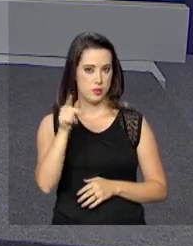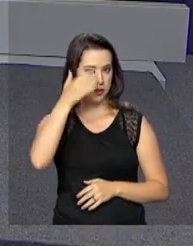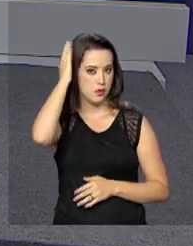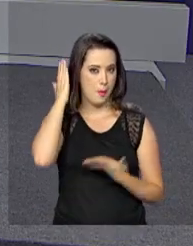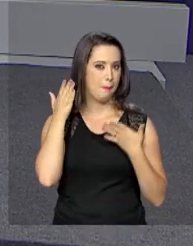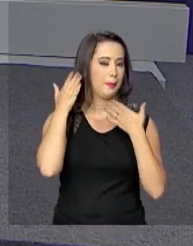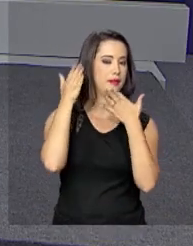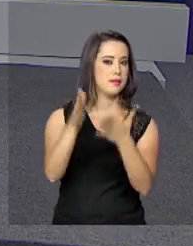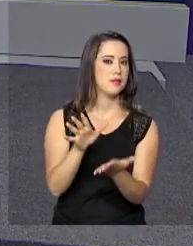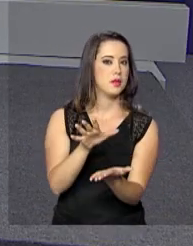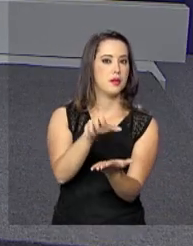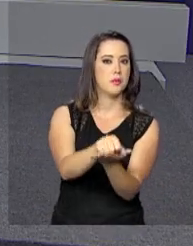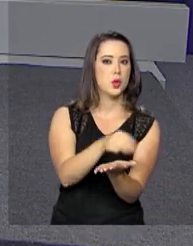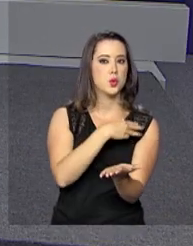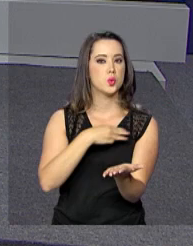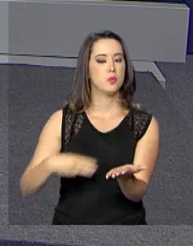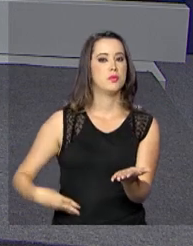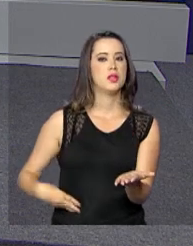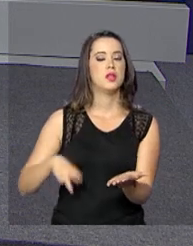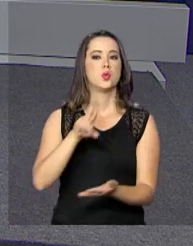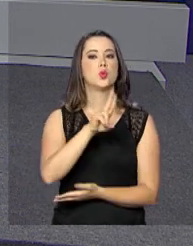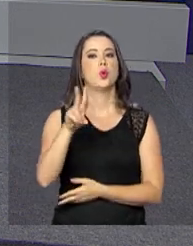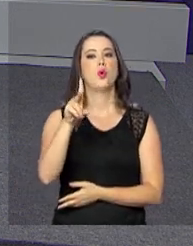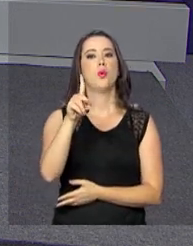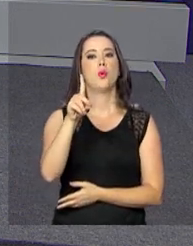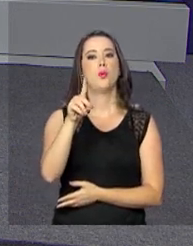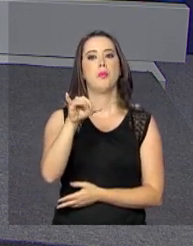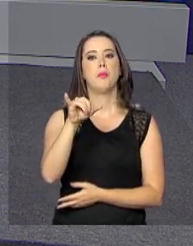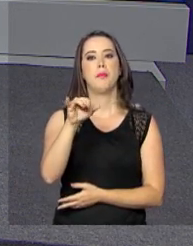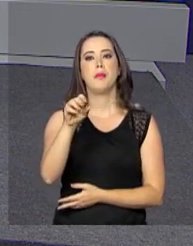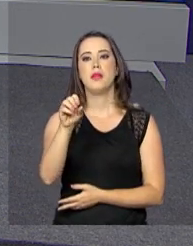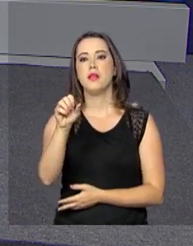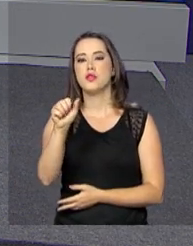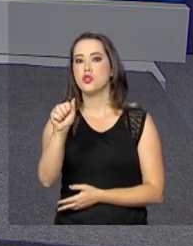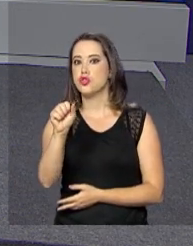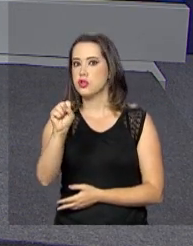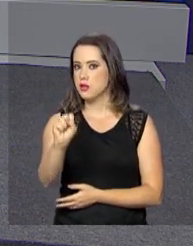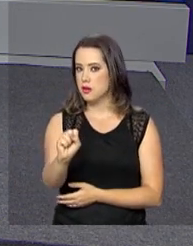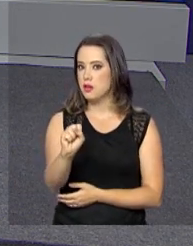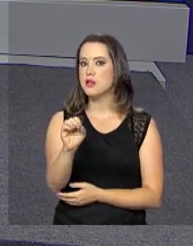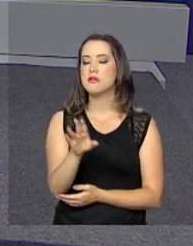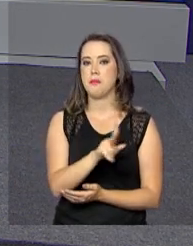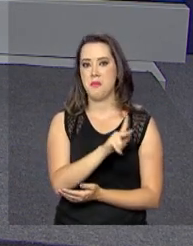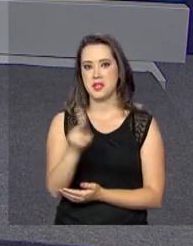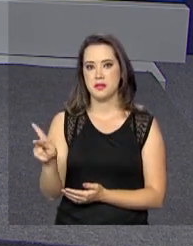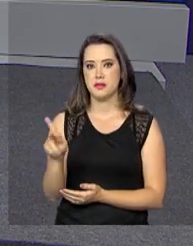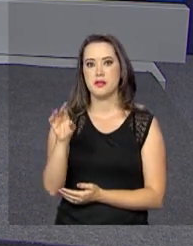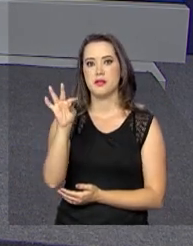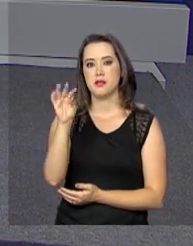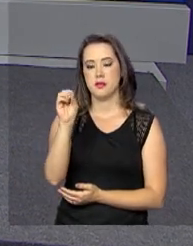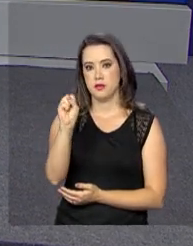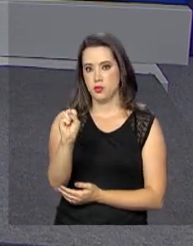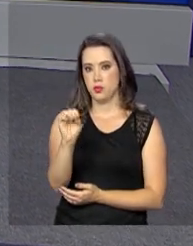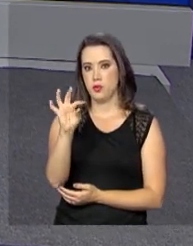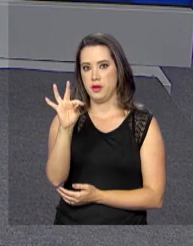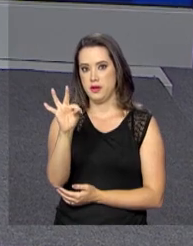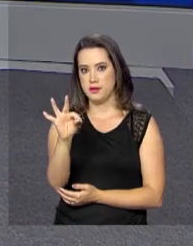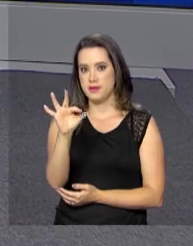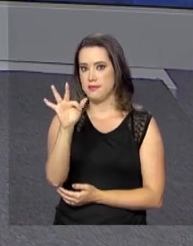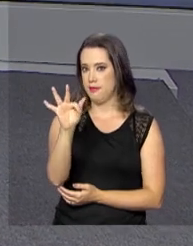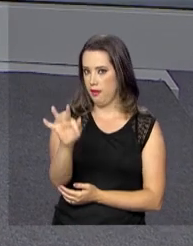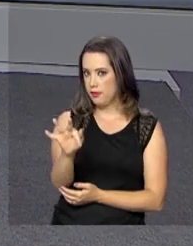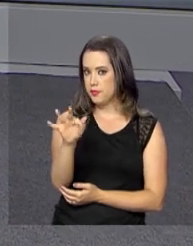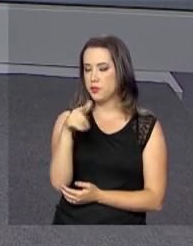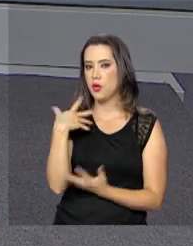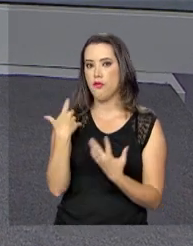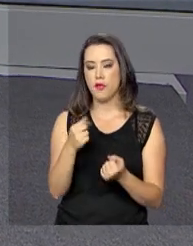temer participa da posse do ministro dias tóffoli na presidência do supremo tribunal federal nós vamos ao vivo ao palácio do